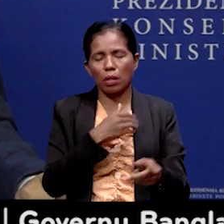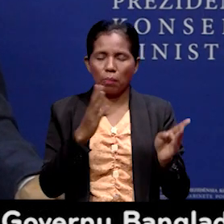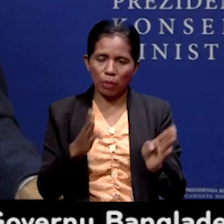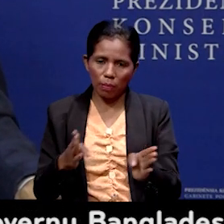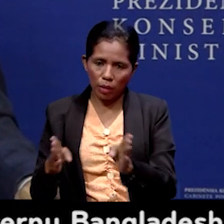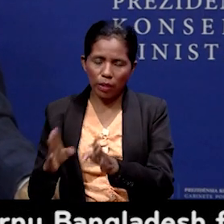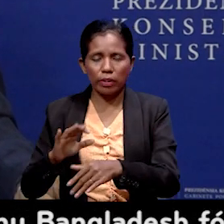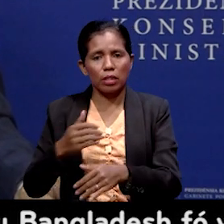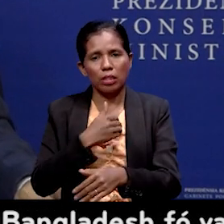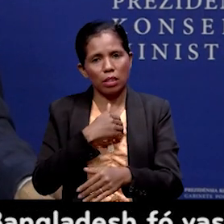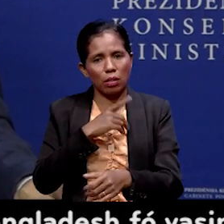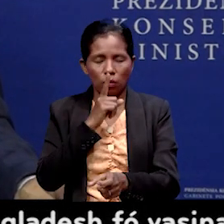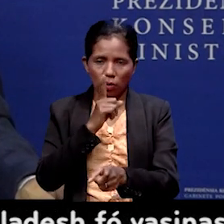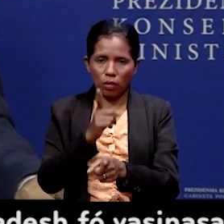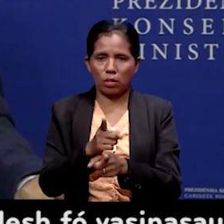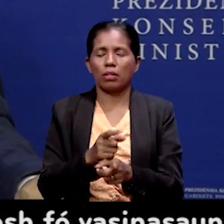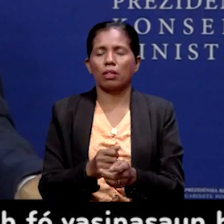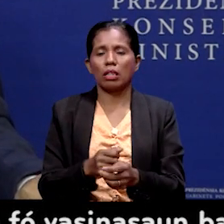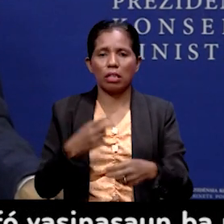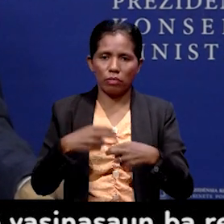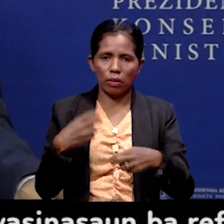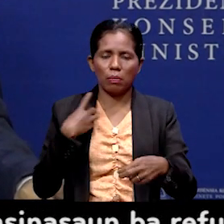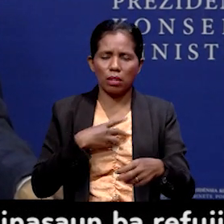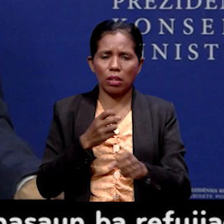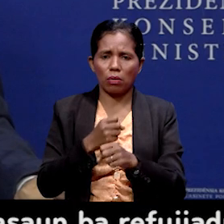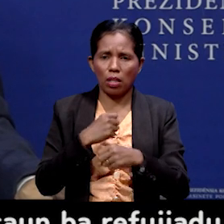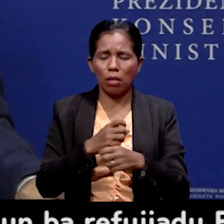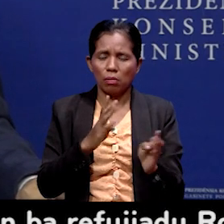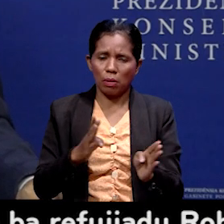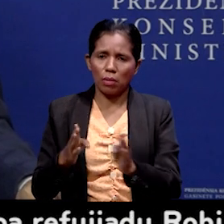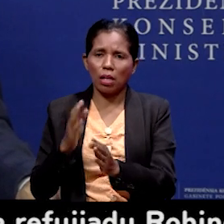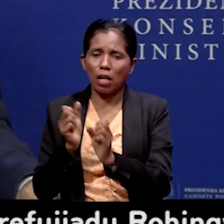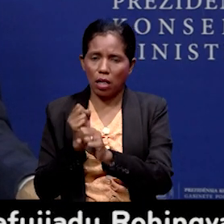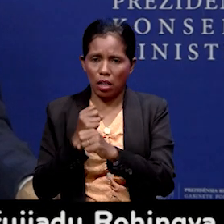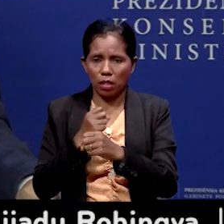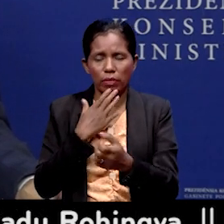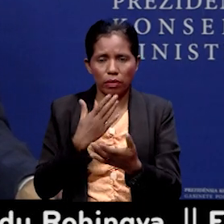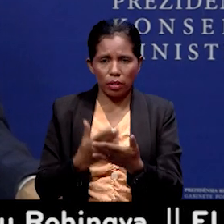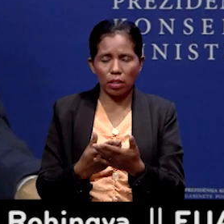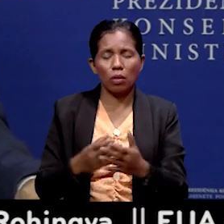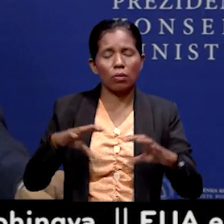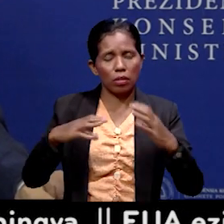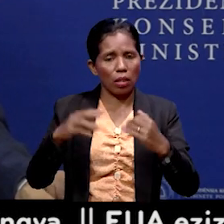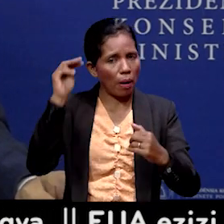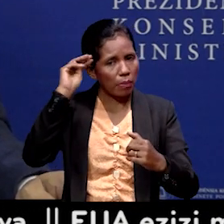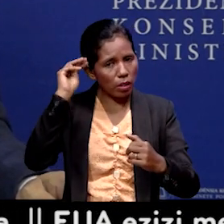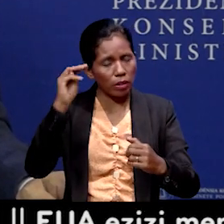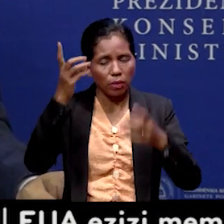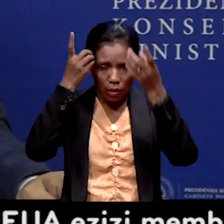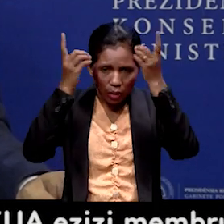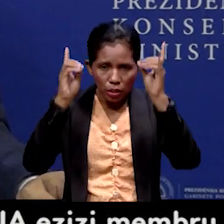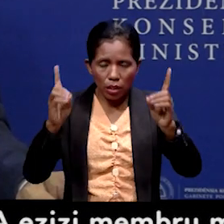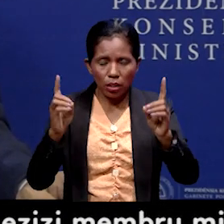mas difícil de ter as vezes a torralo em tempo, mas o Conselho de Ministros decide a tua. Hal falei bayi